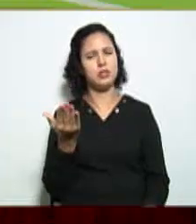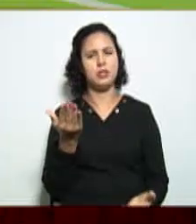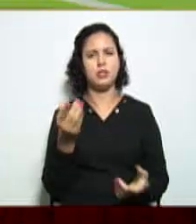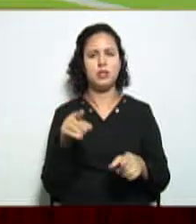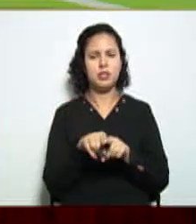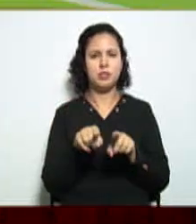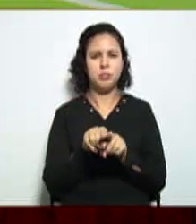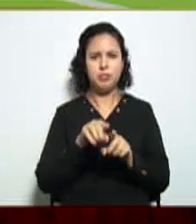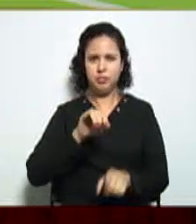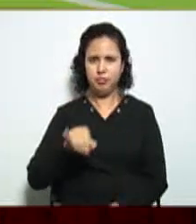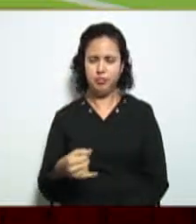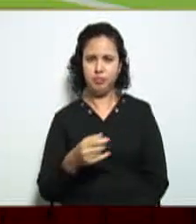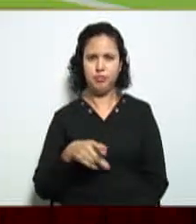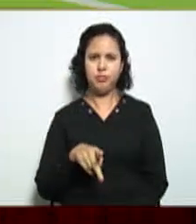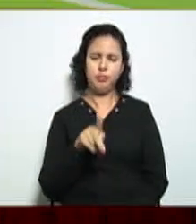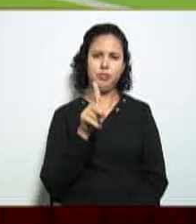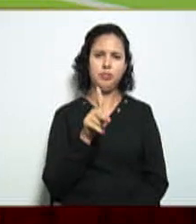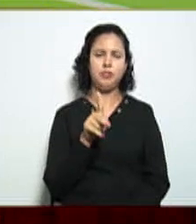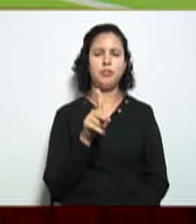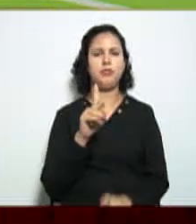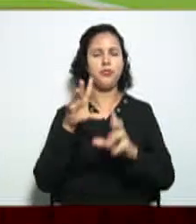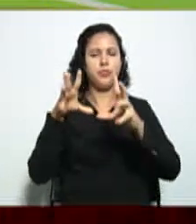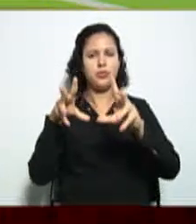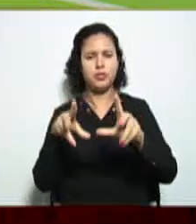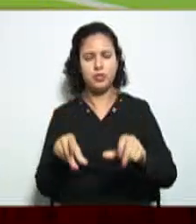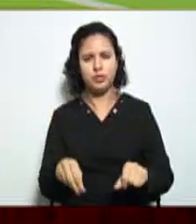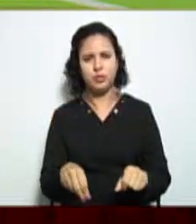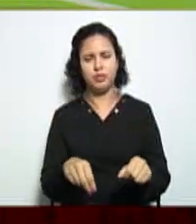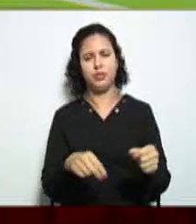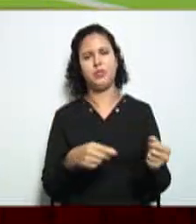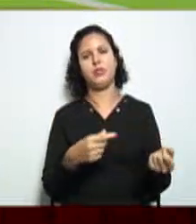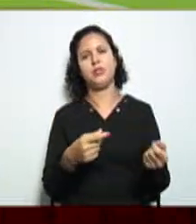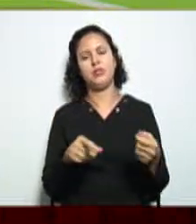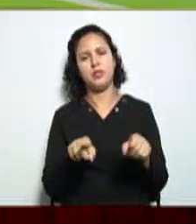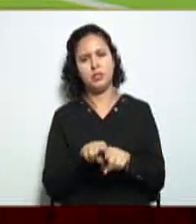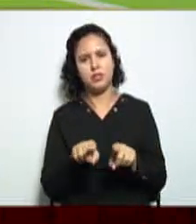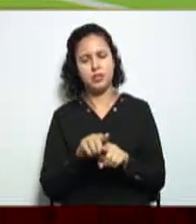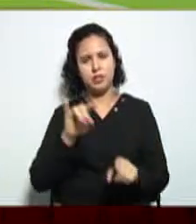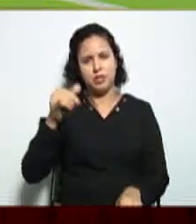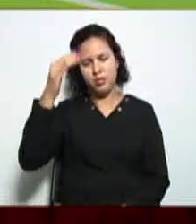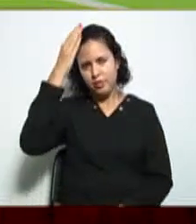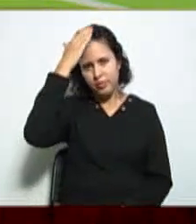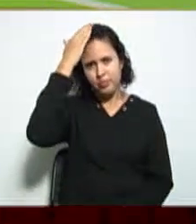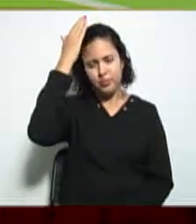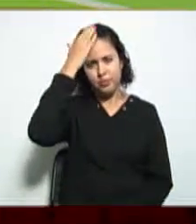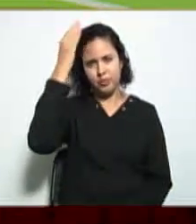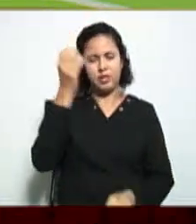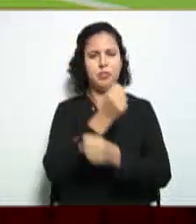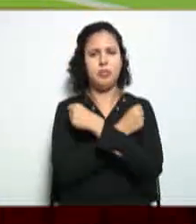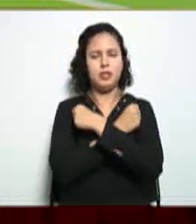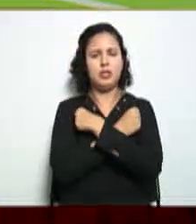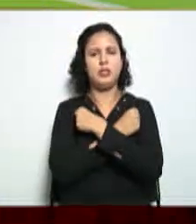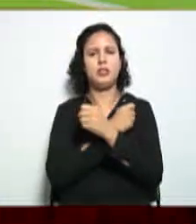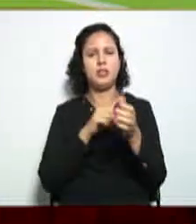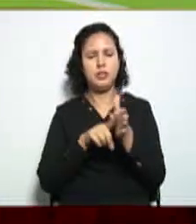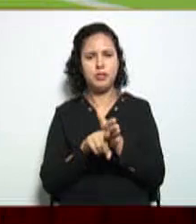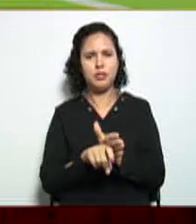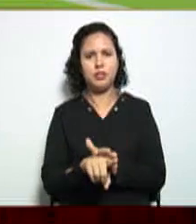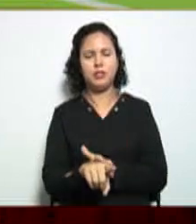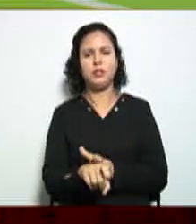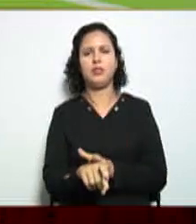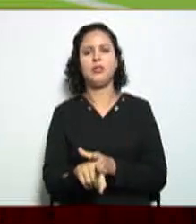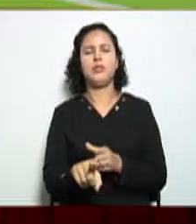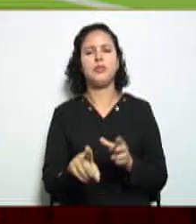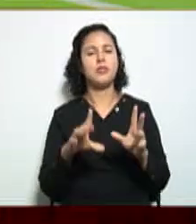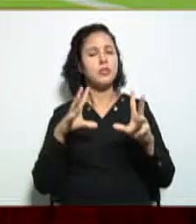a JK, todo mundo aí, a da Cleberson Dias, de Paraná. Um abraço para todo mundo. Cacoal,